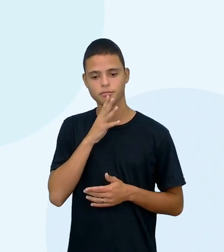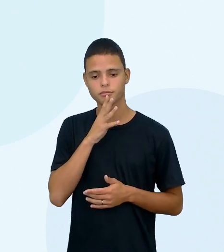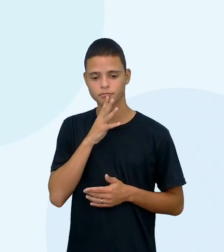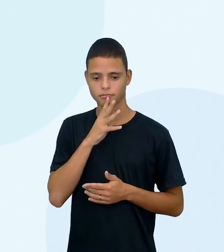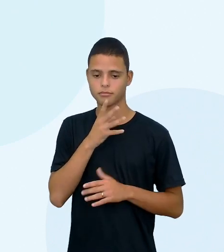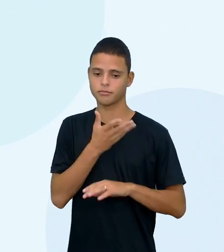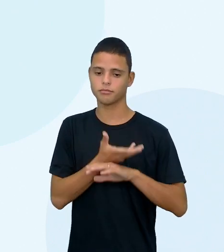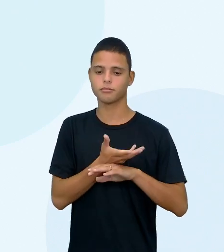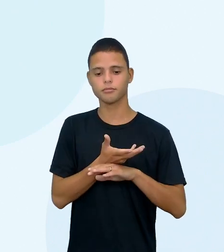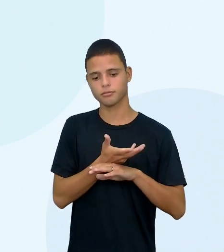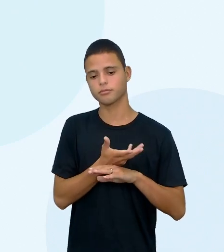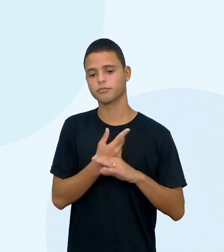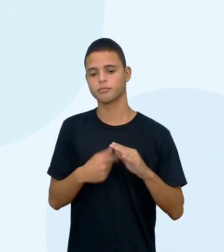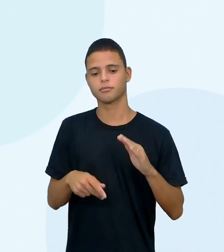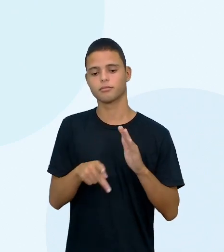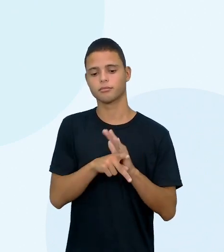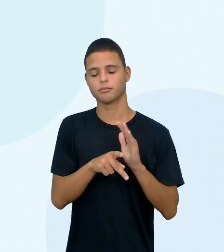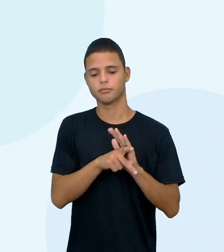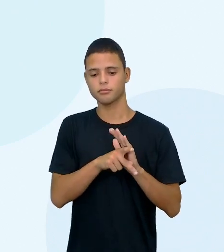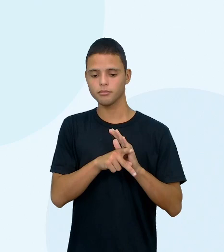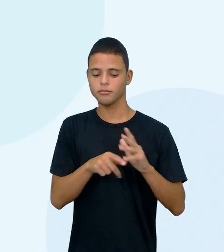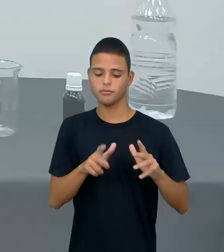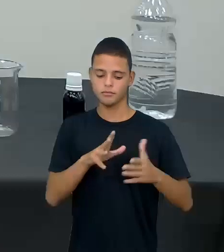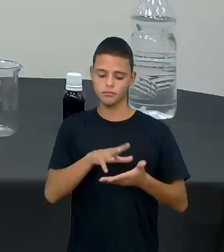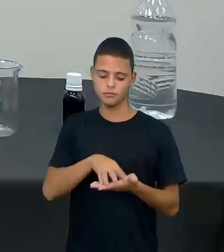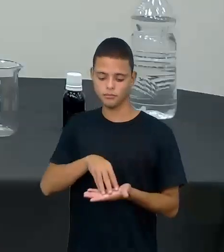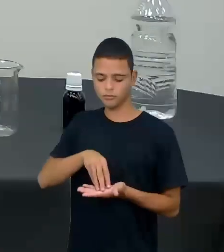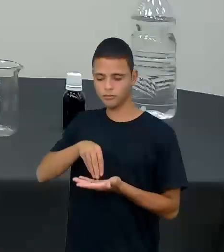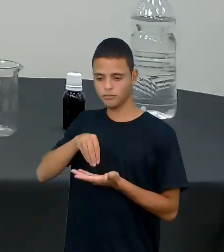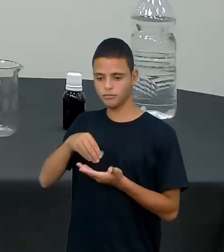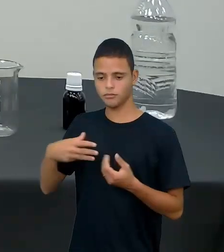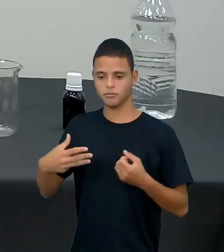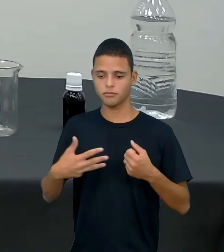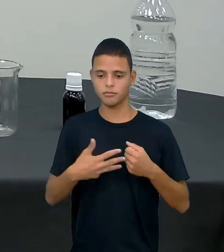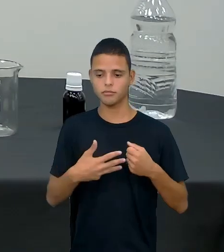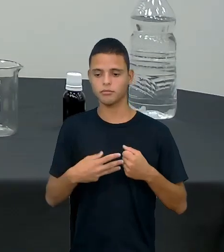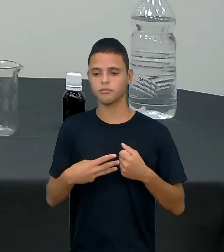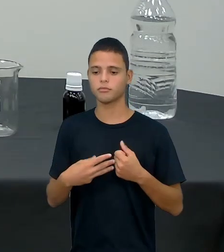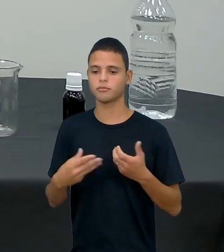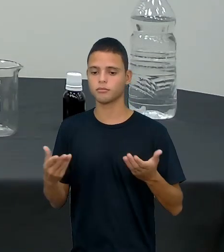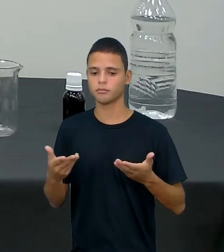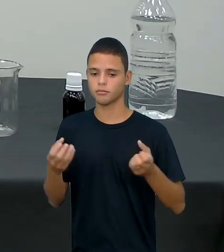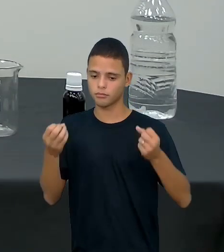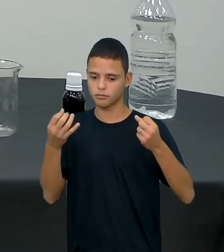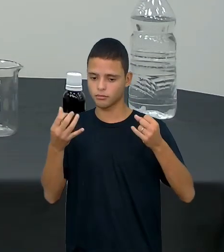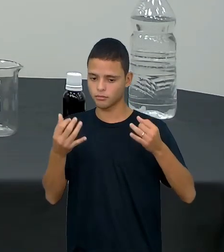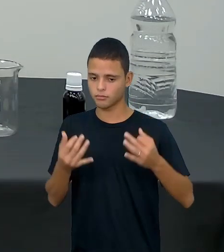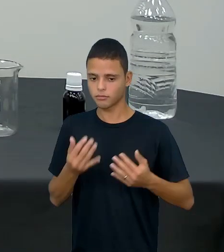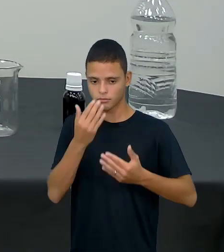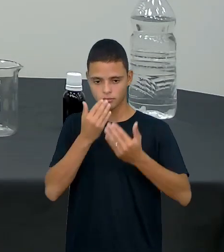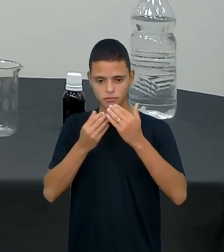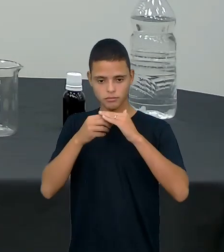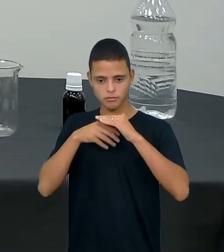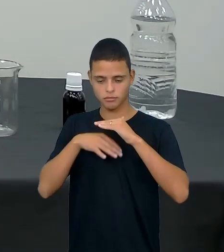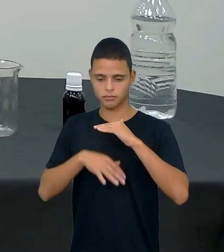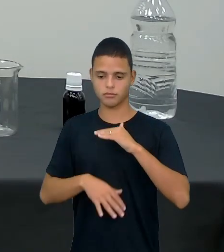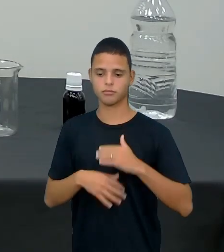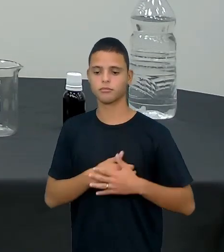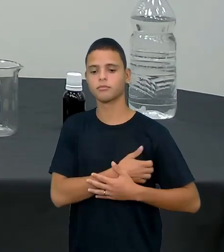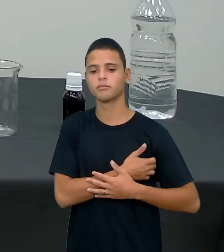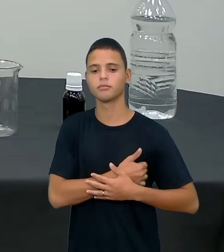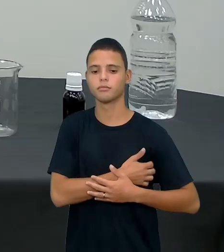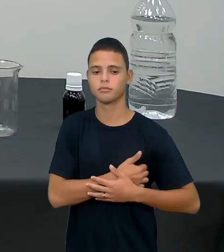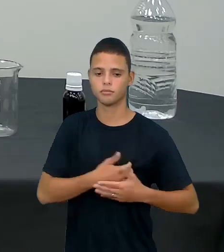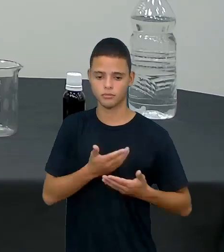o componente do solo, a célula. Então, a gente vai trabalhar aí a questão da digestão. E aí, para vocês também